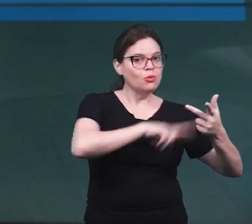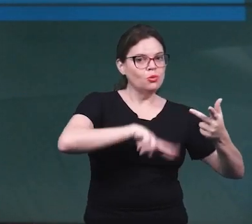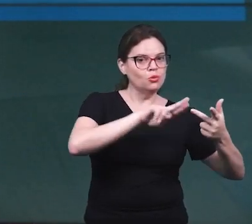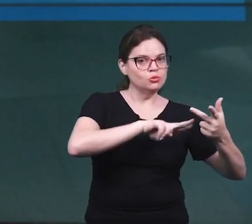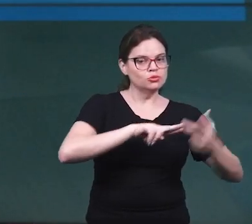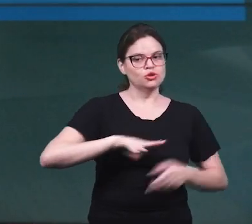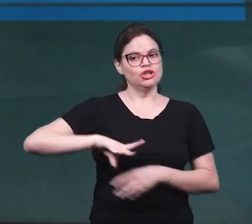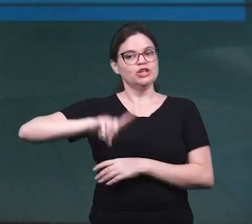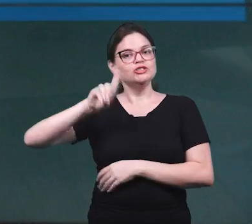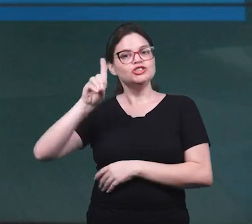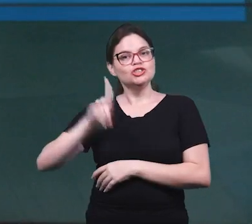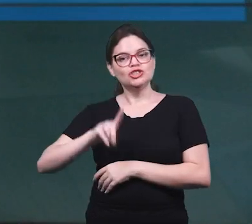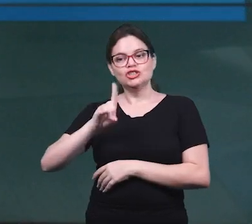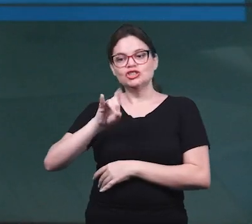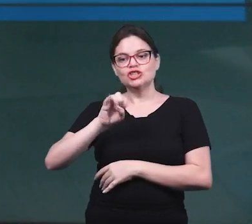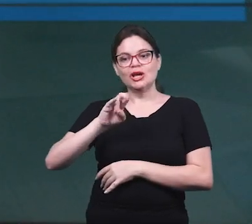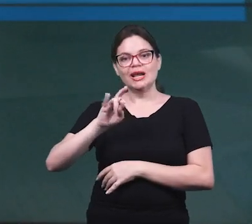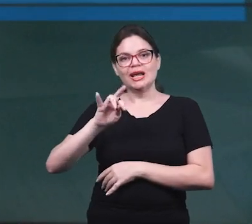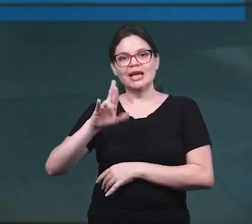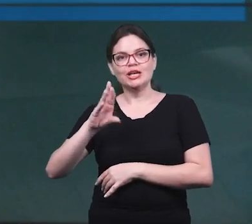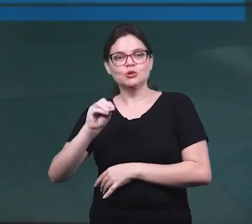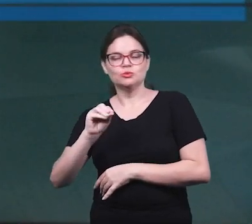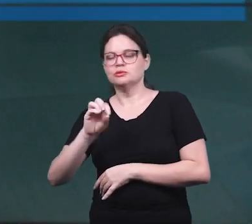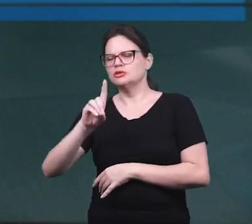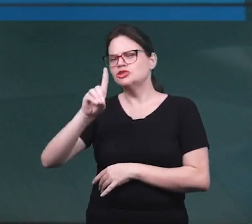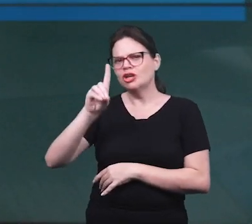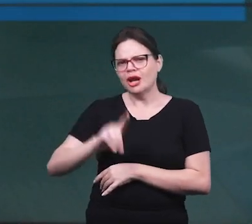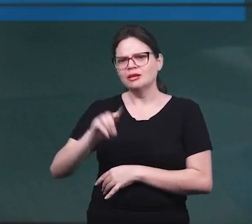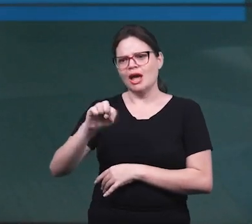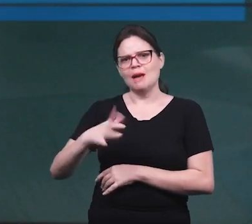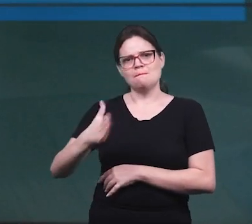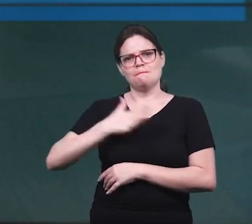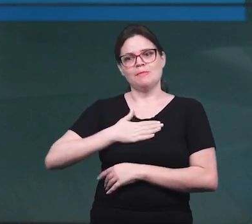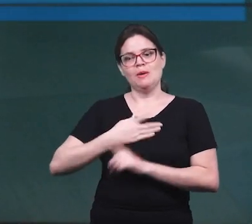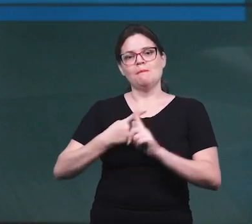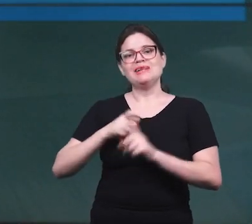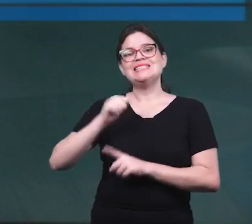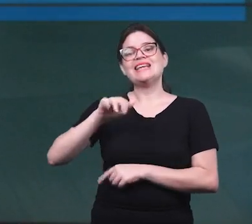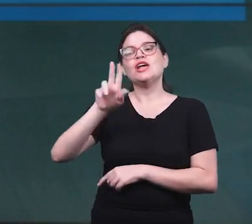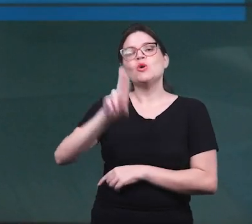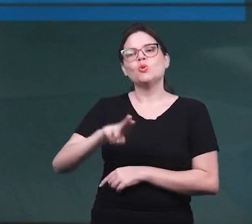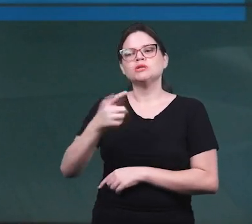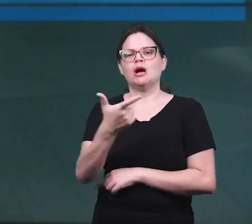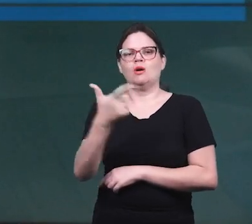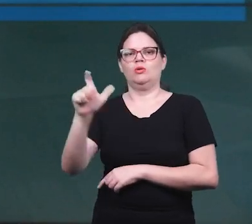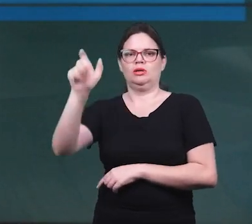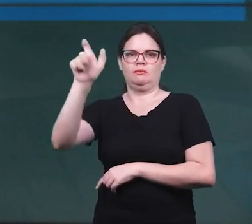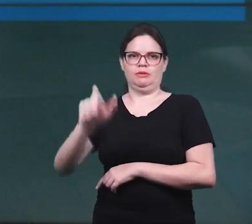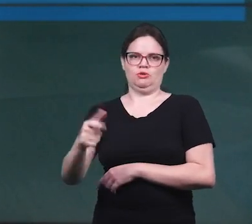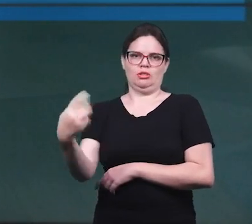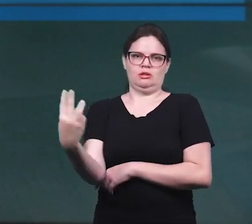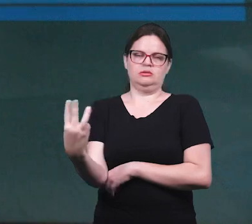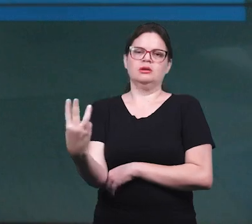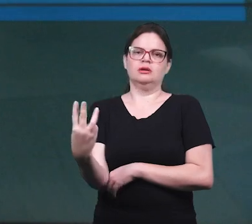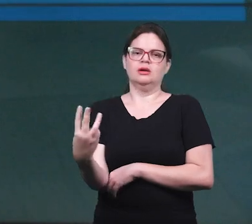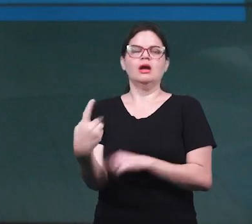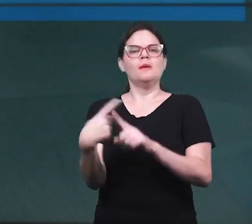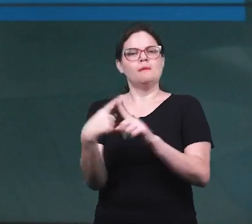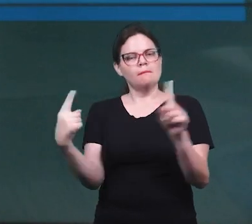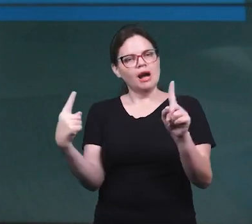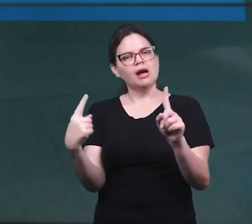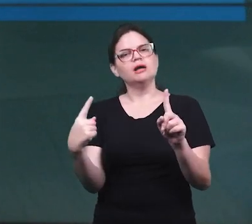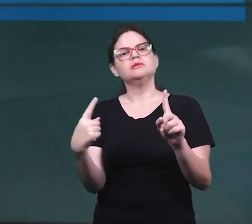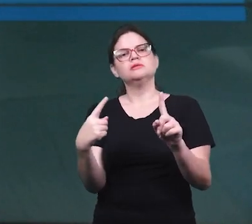é seu em posse de terceiro, mas é seu. Uma hora vai entrar para o seu caixa, para o seu